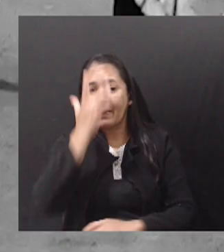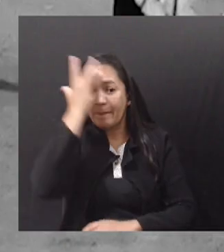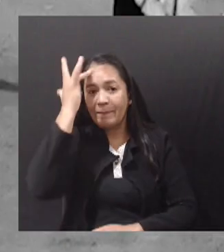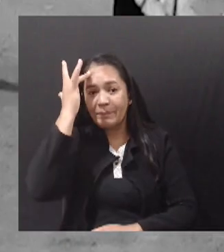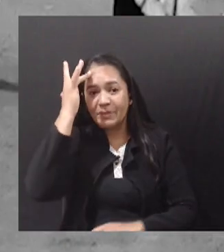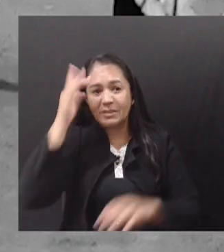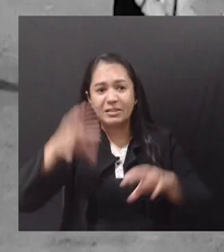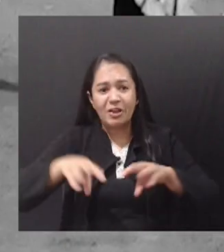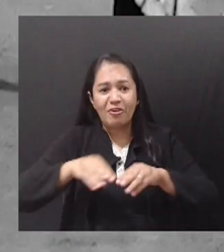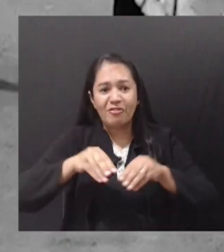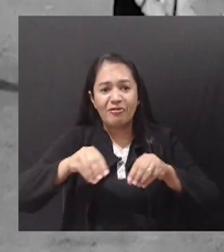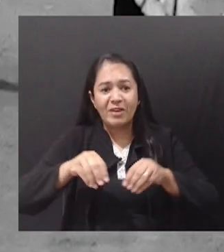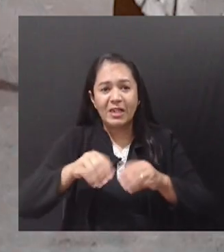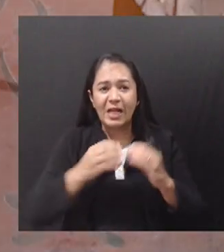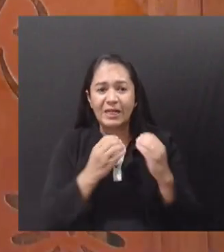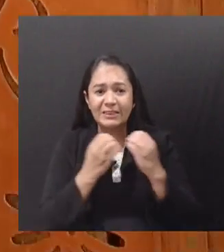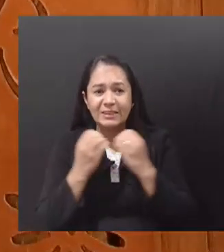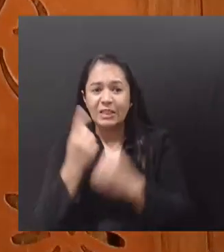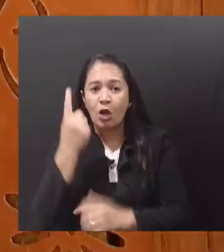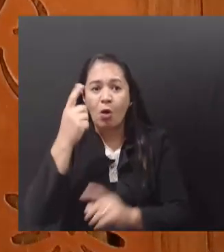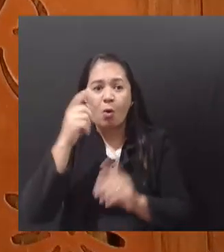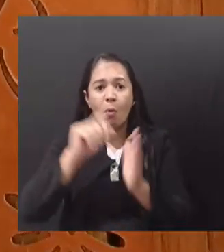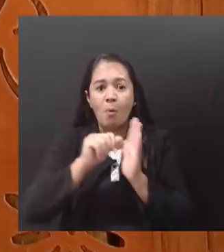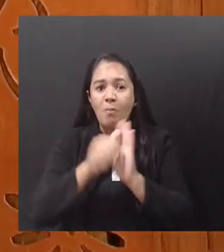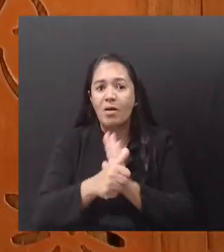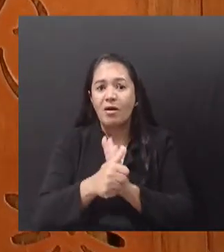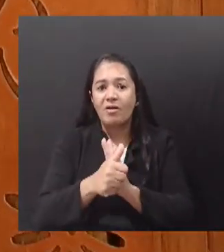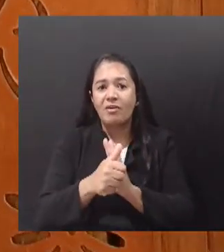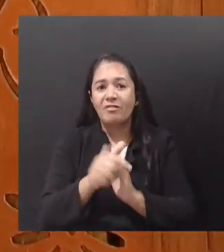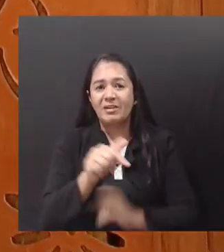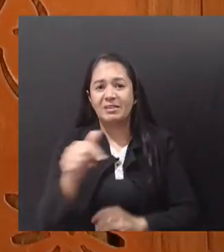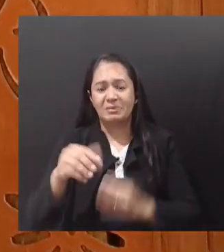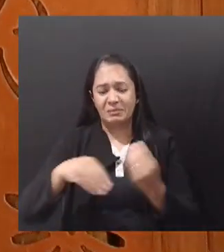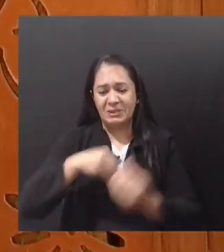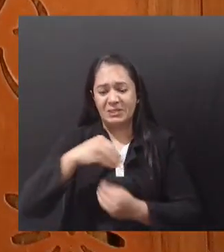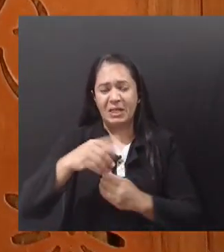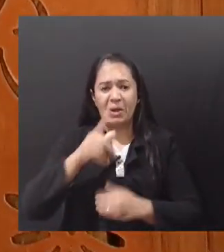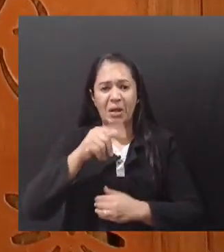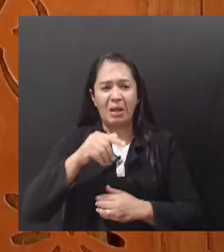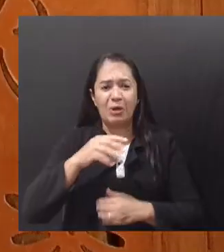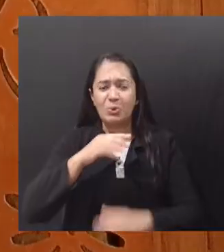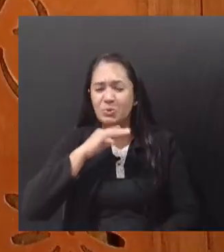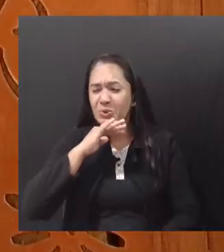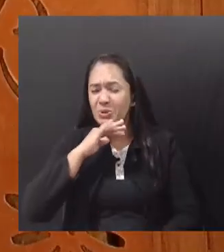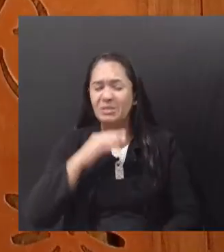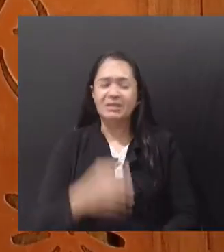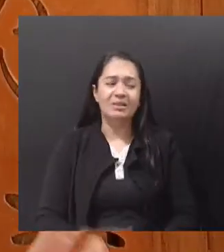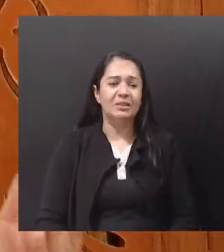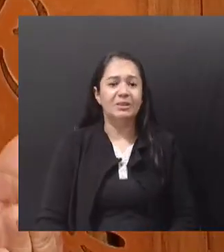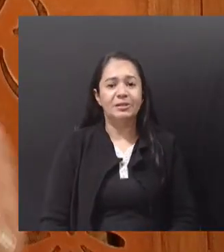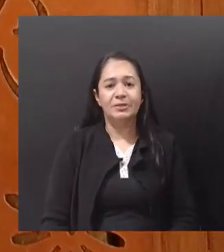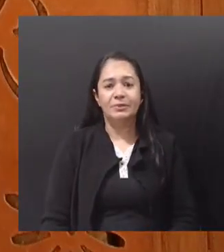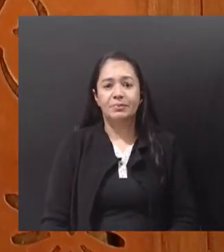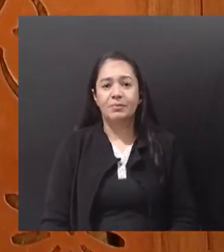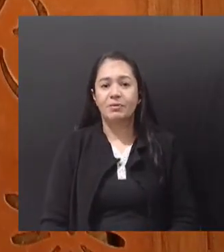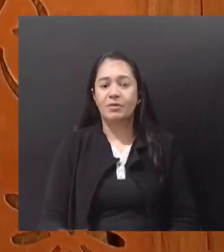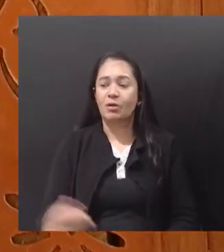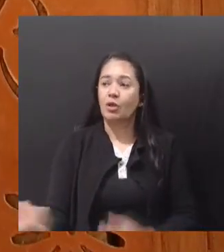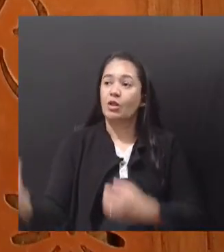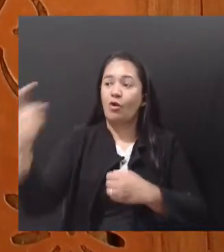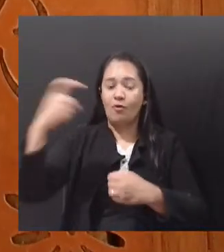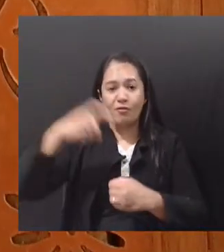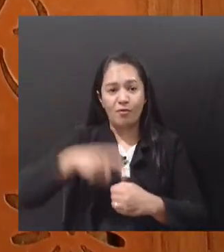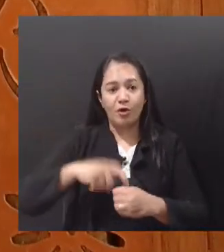de milho uma vez por semana, misturado com uma água salobra, uma água barrenta. Então, quando eu volto dessa